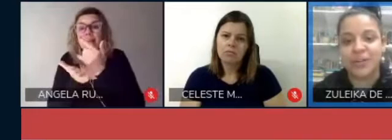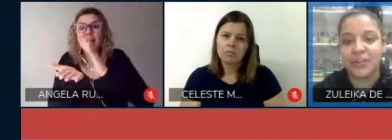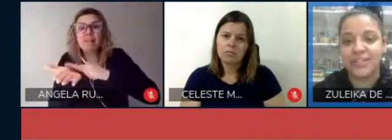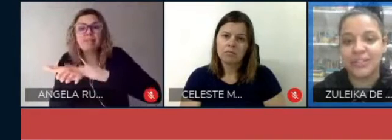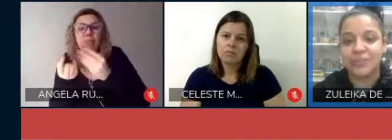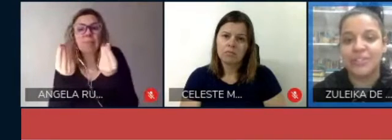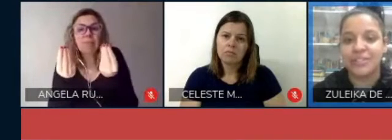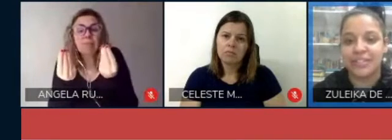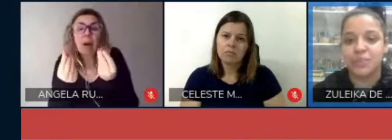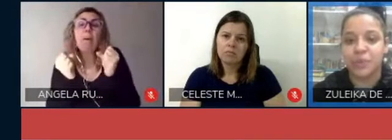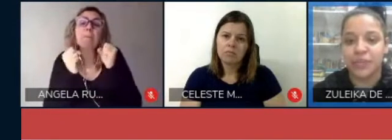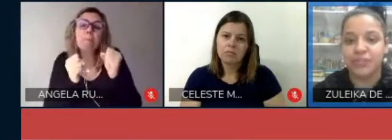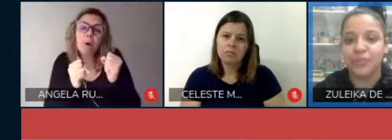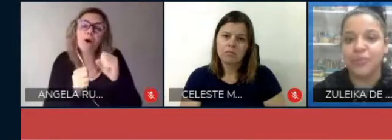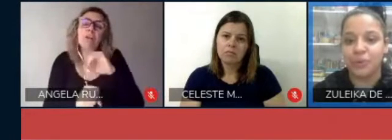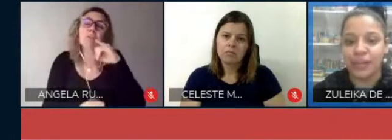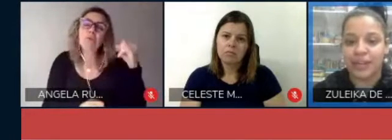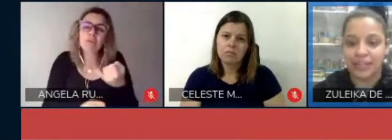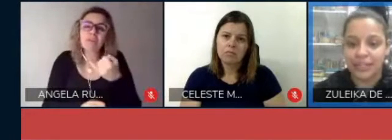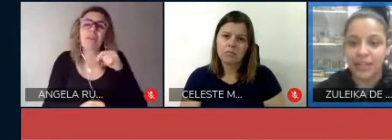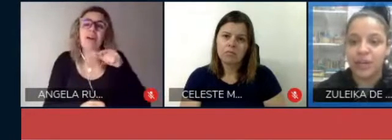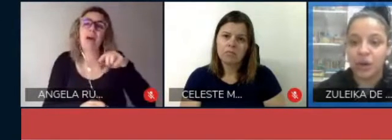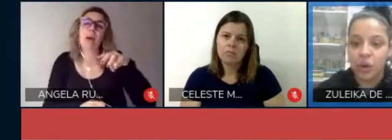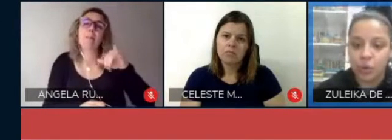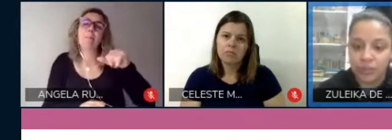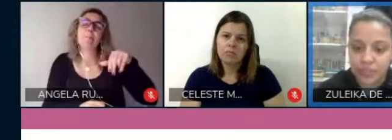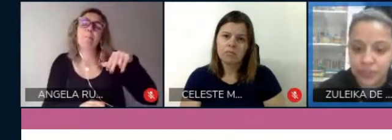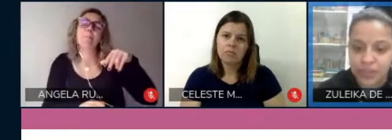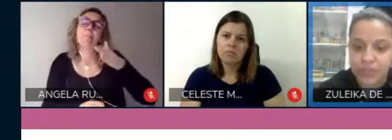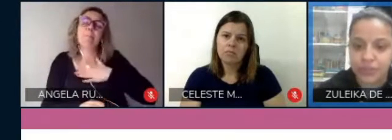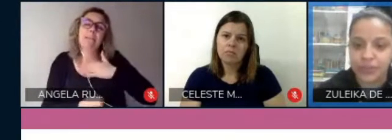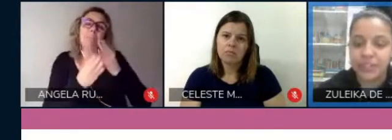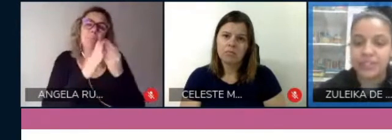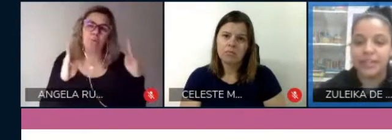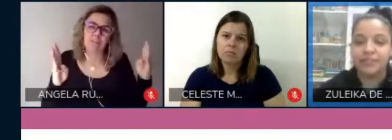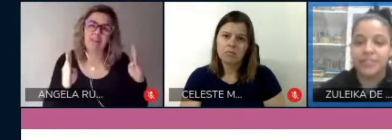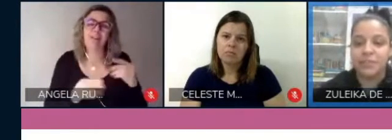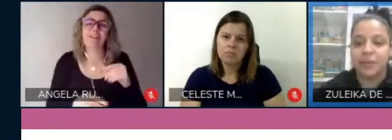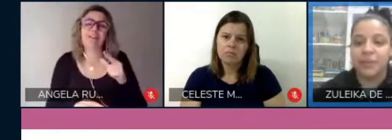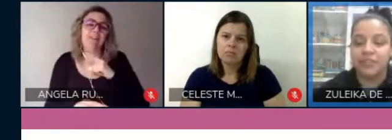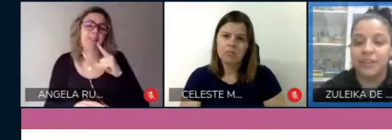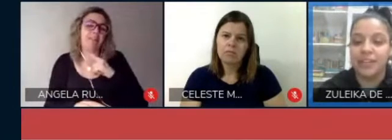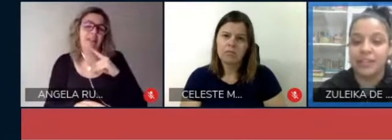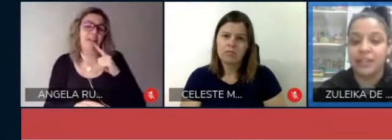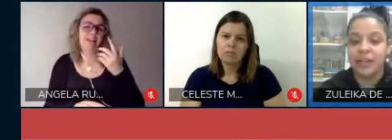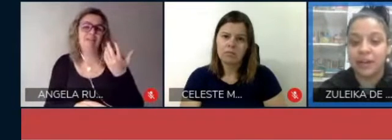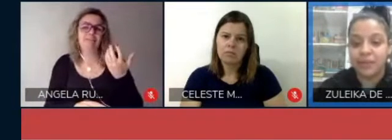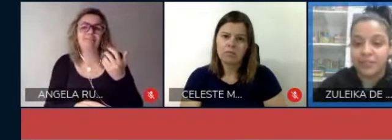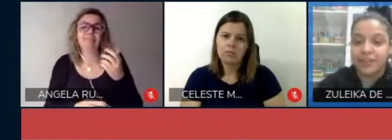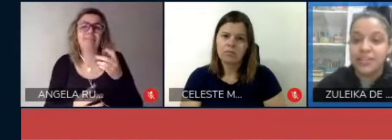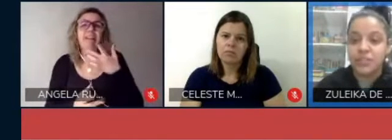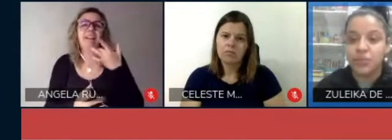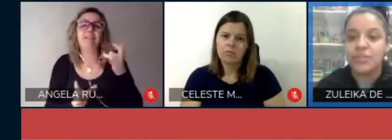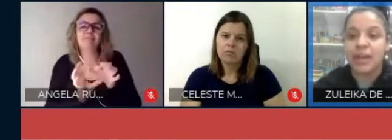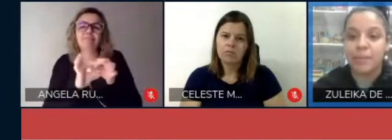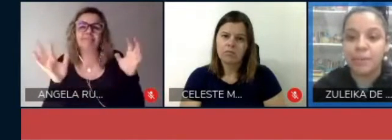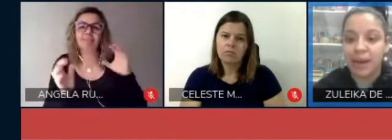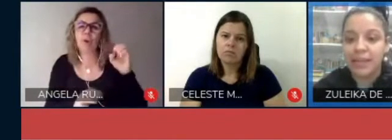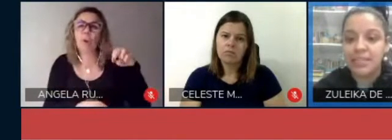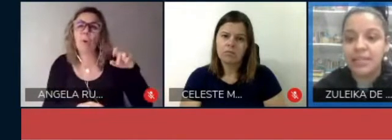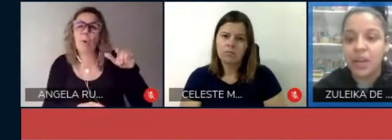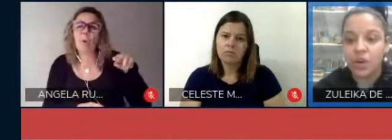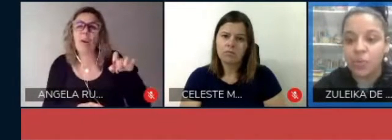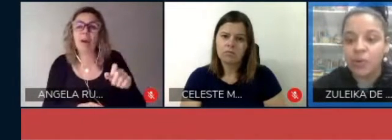e podemos usar a coleção que está disponível online. Outras coleções, né, vocês podem ver através